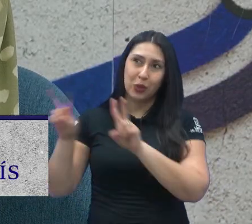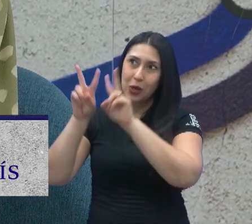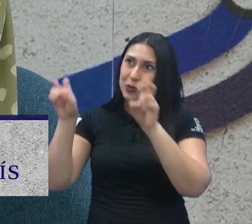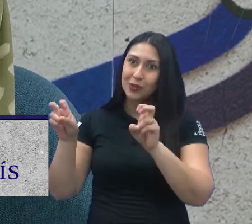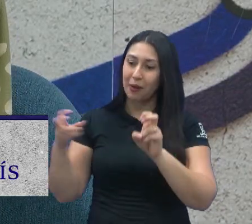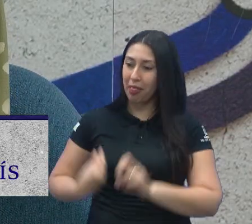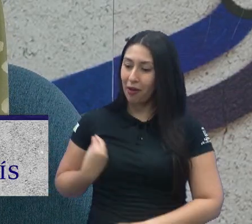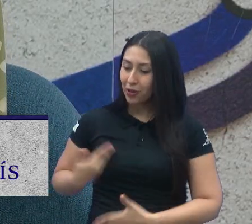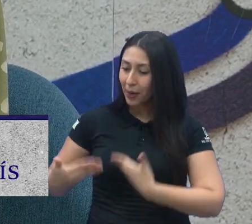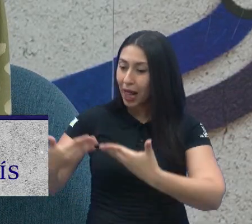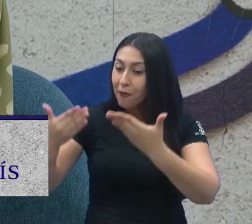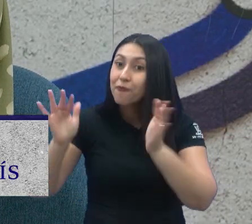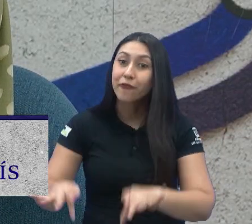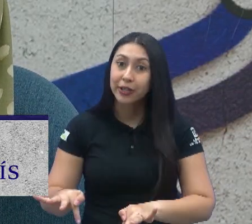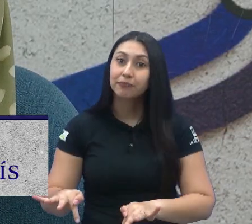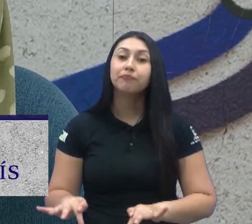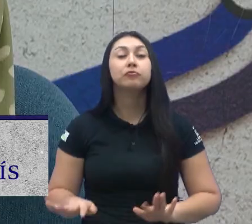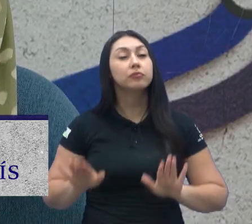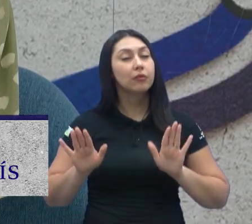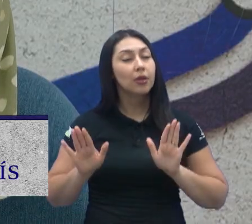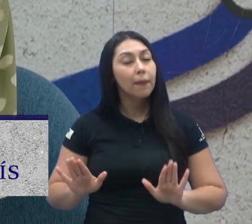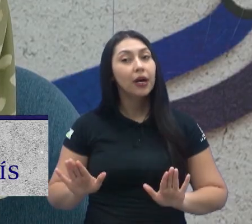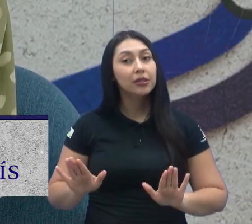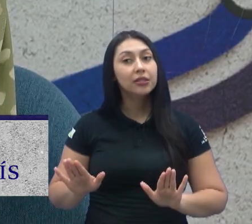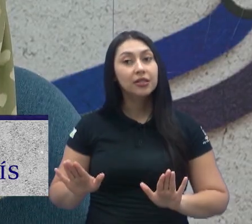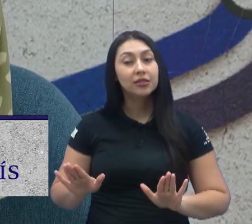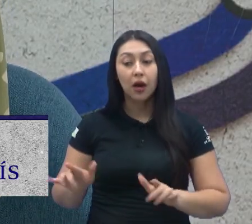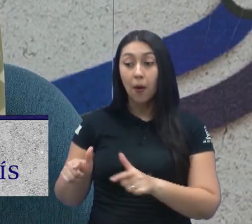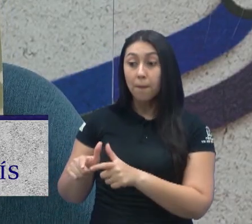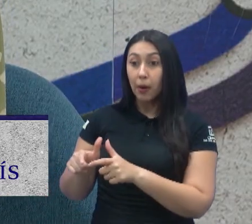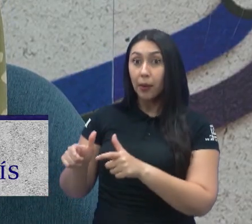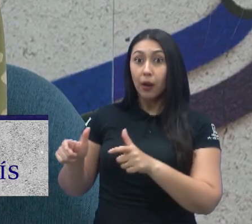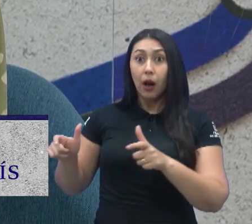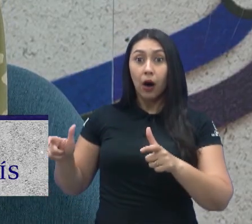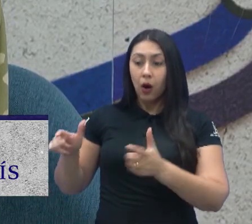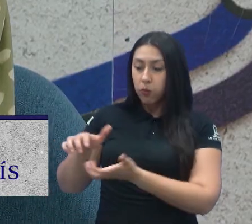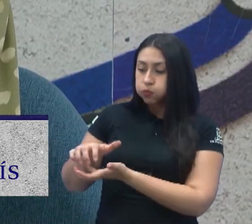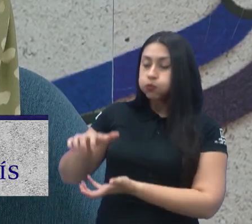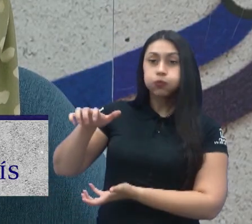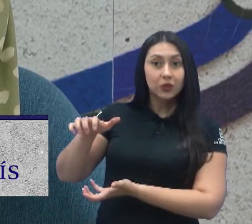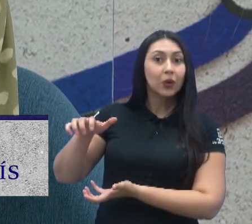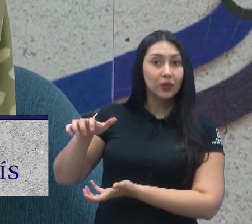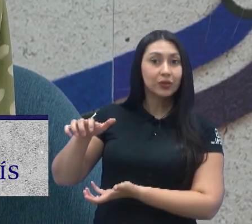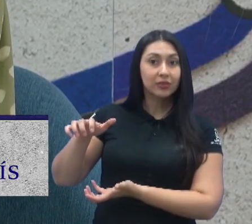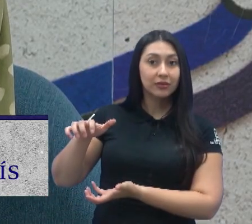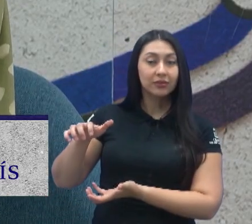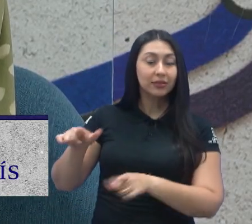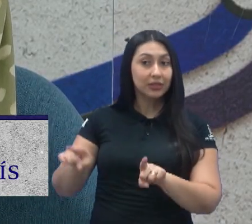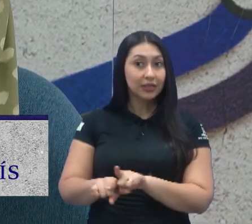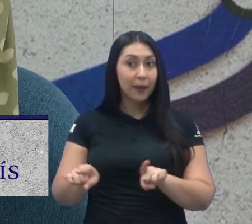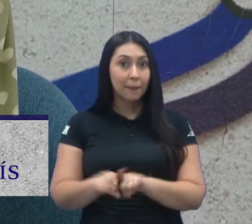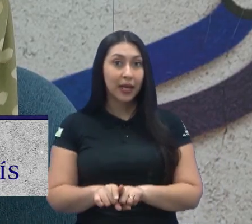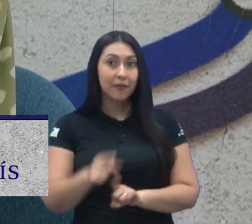Mas com também os números elevados, tanto de pessoas idosas como de pessoas